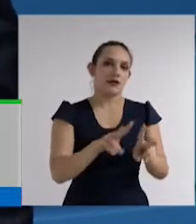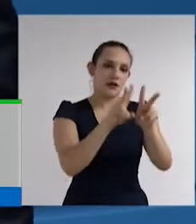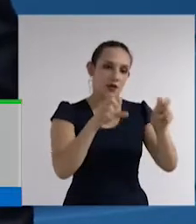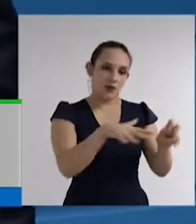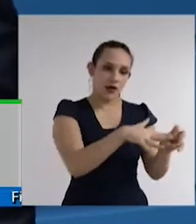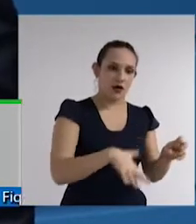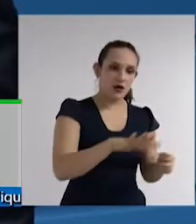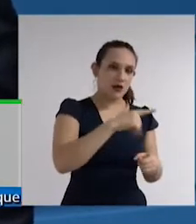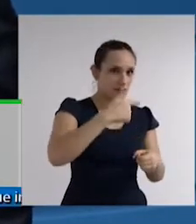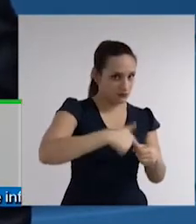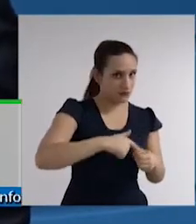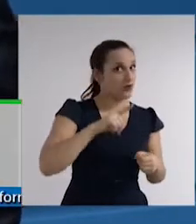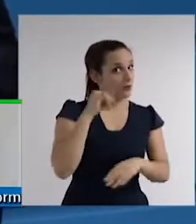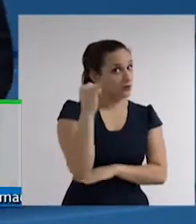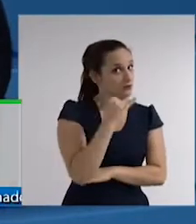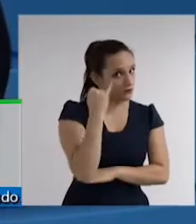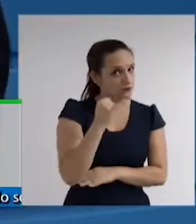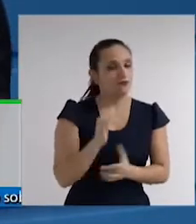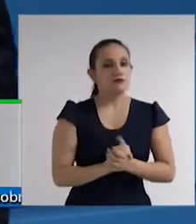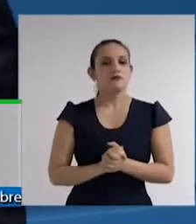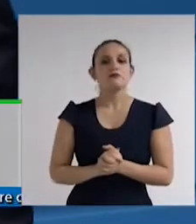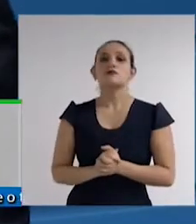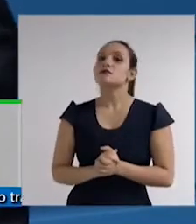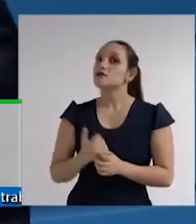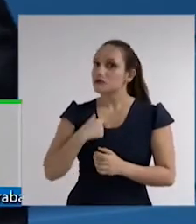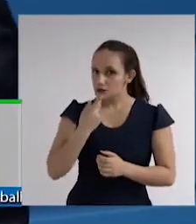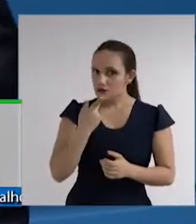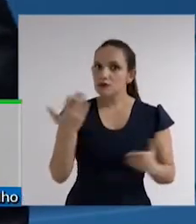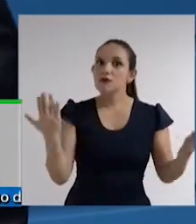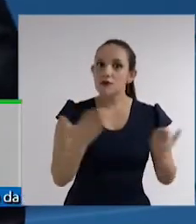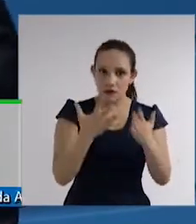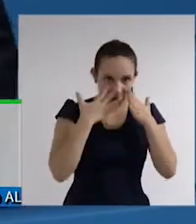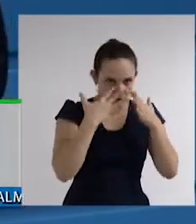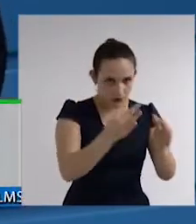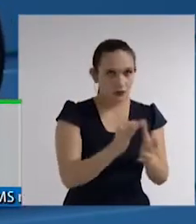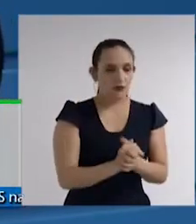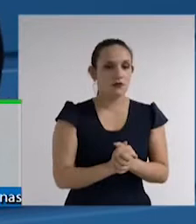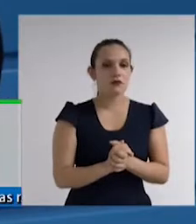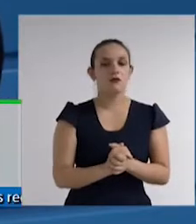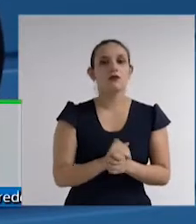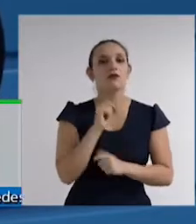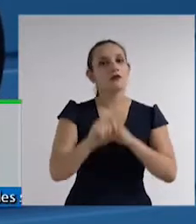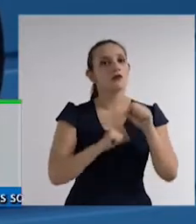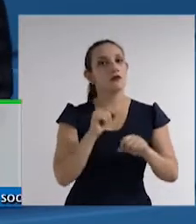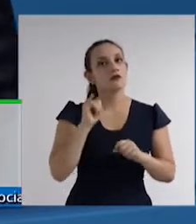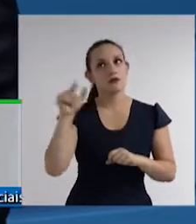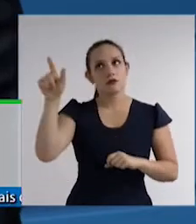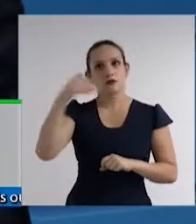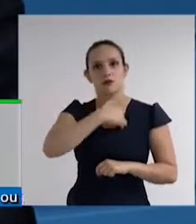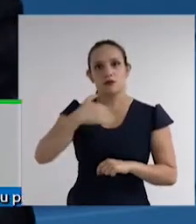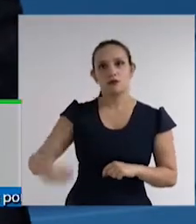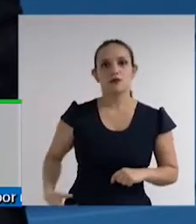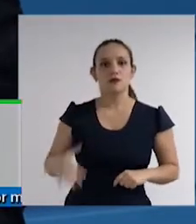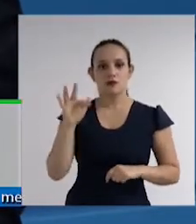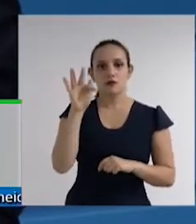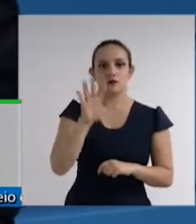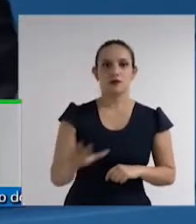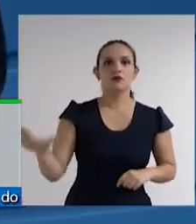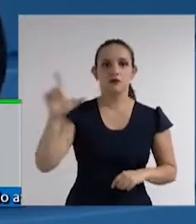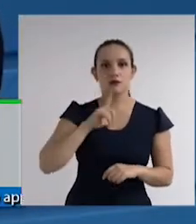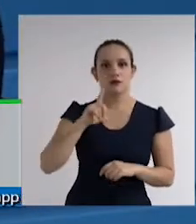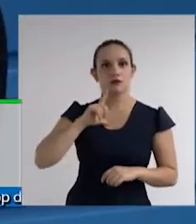ao combustível, que é vital, e aí chama a atenção, deputado Paulo Corrêa, que se o governo federal tem o monopólio da